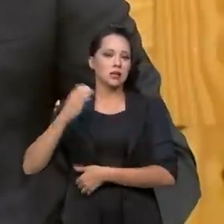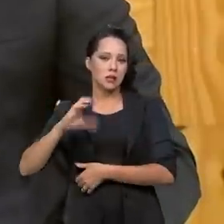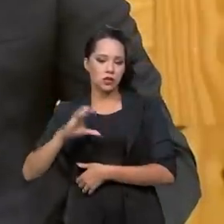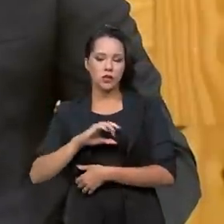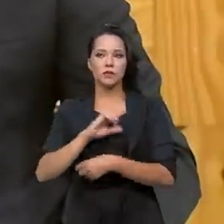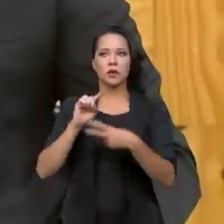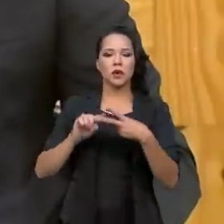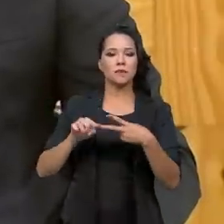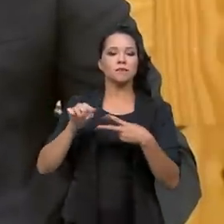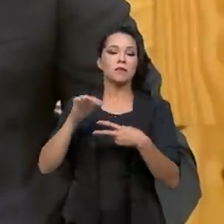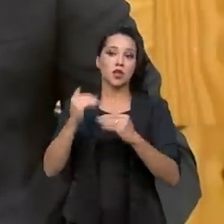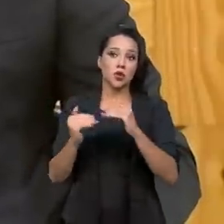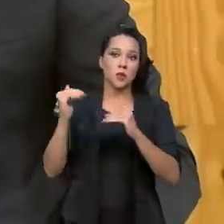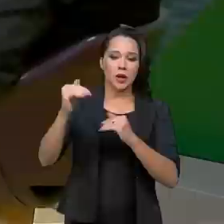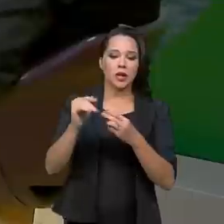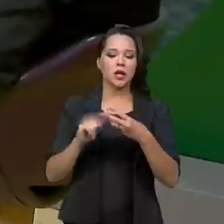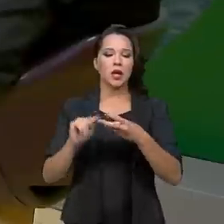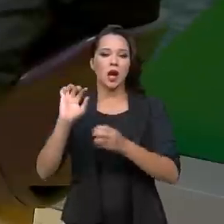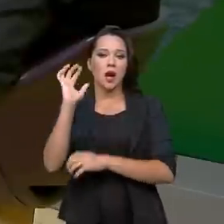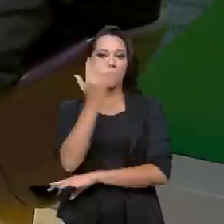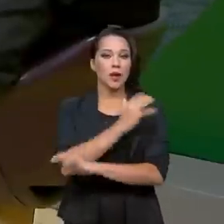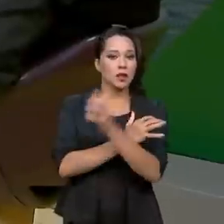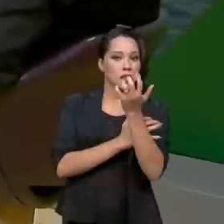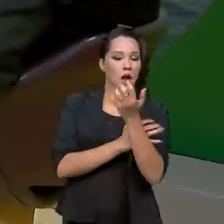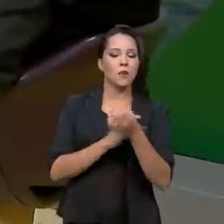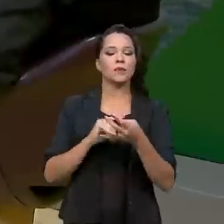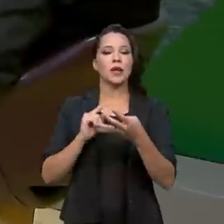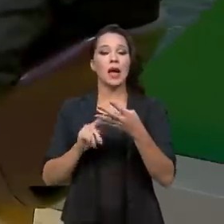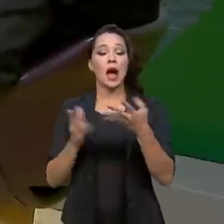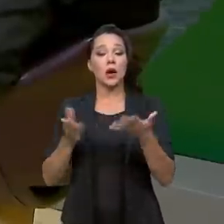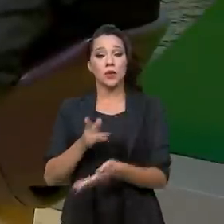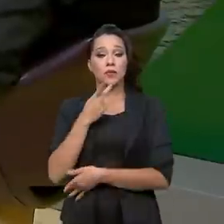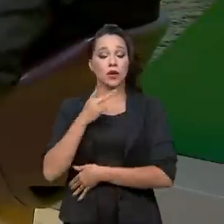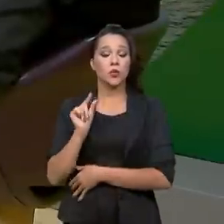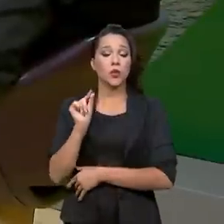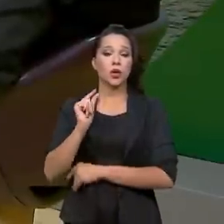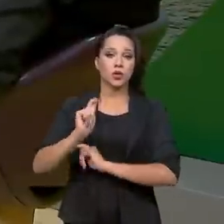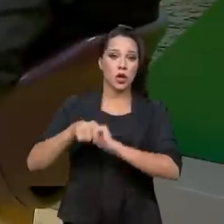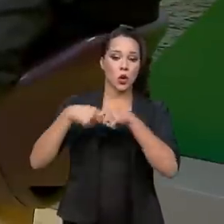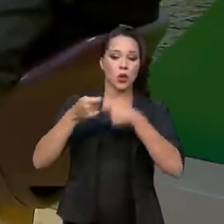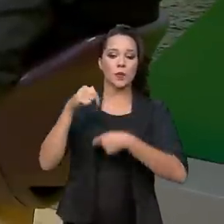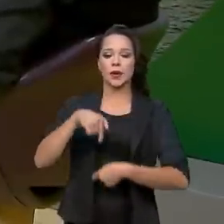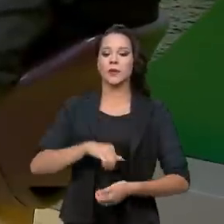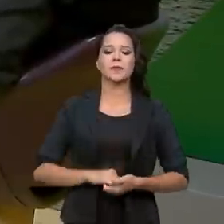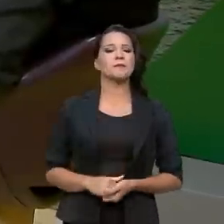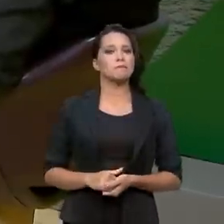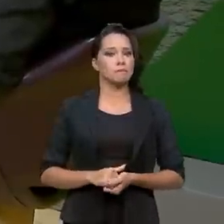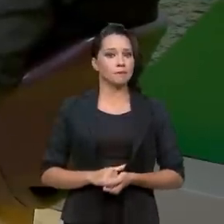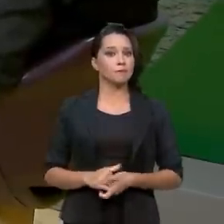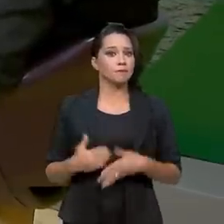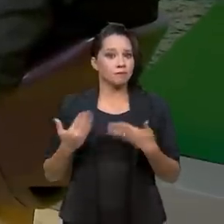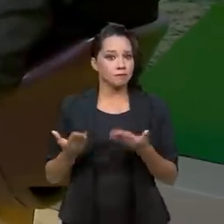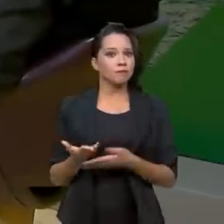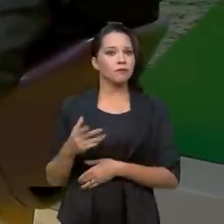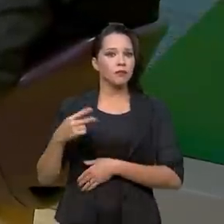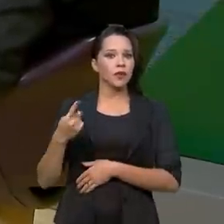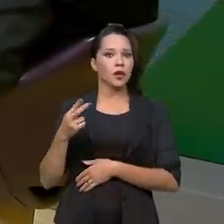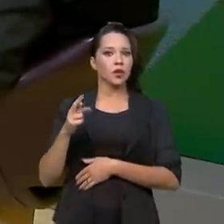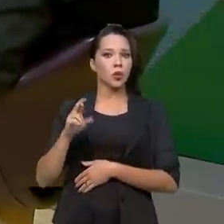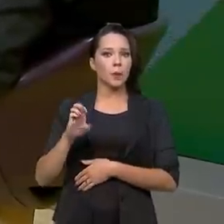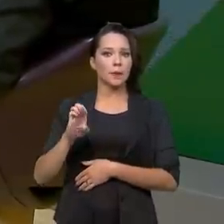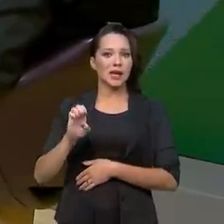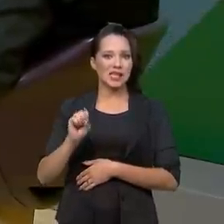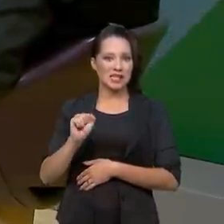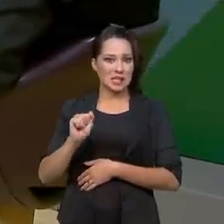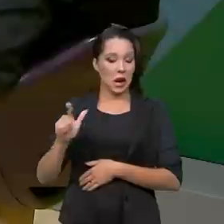a dimensão científica, de soberania ambiental, e a gente está falando um pouquinho da questão econômica aqui. Além do pré-sal, a gente sabe